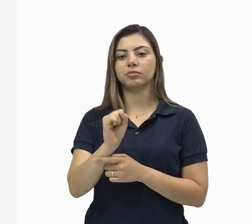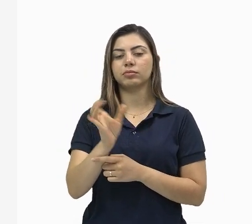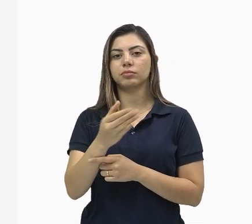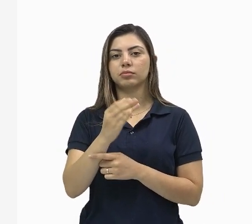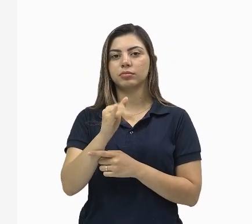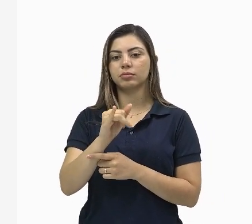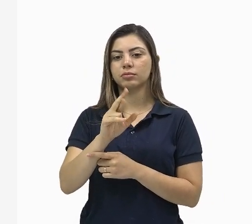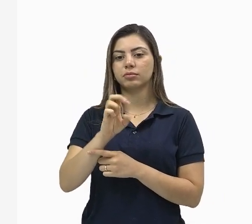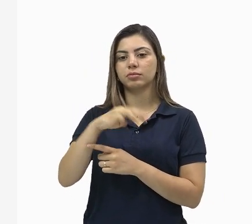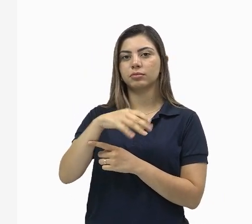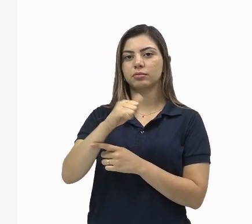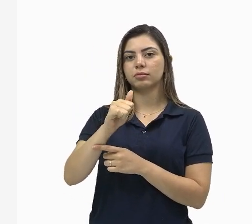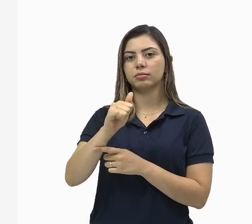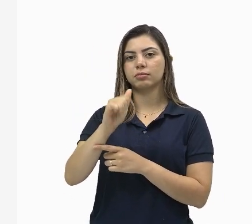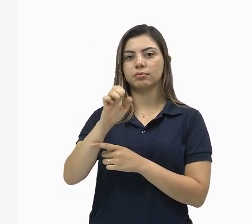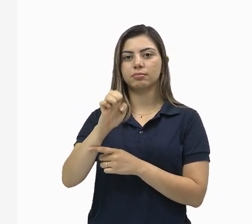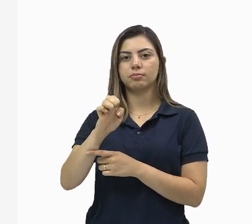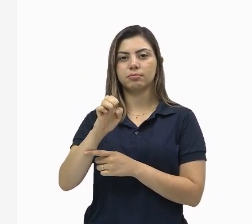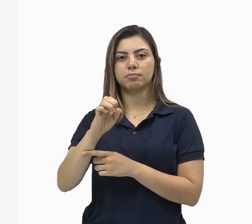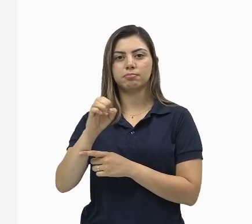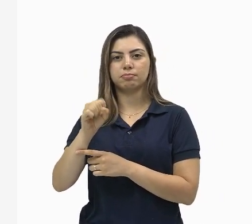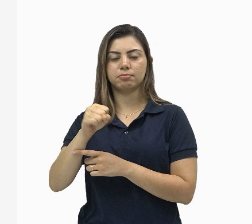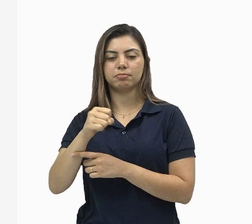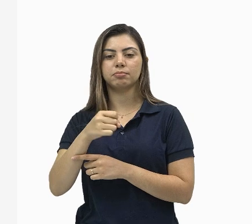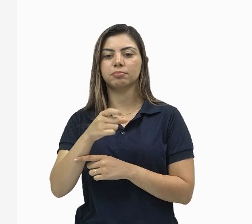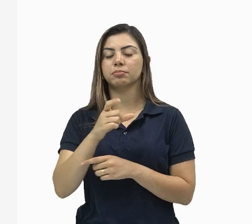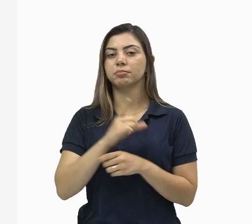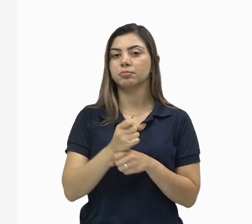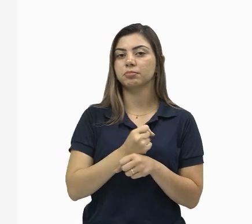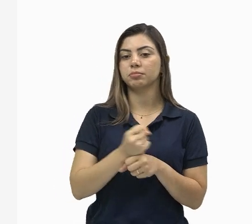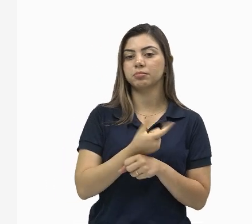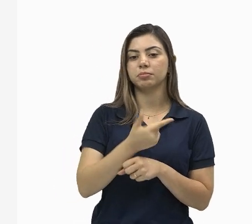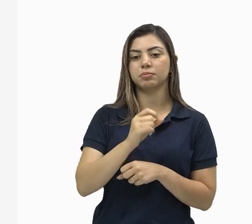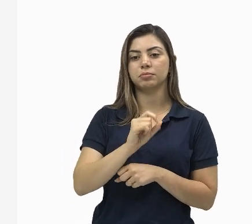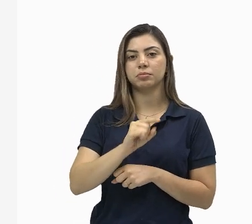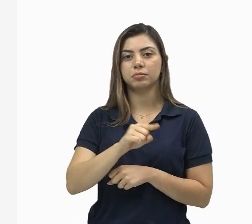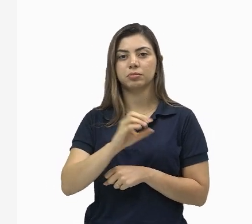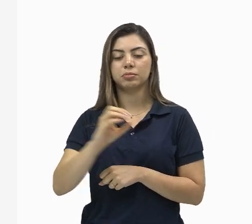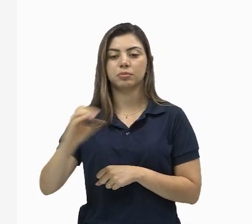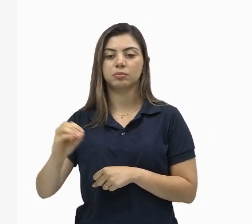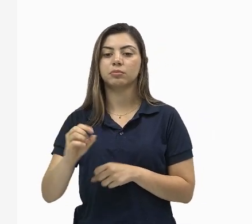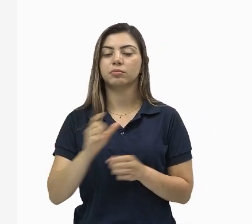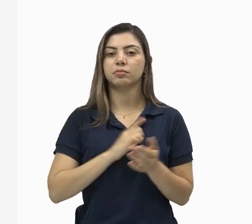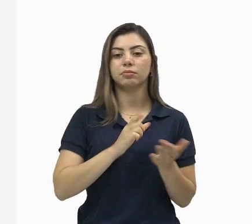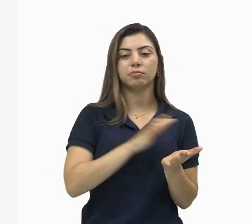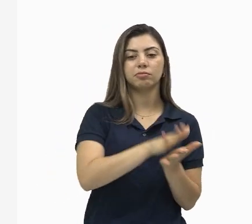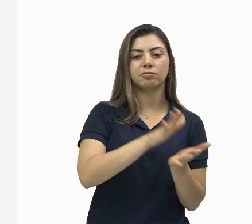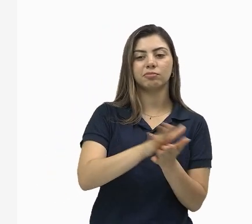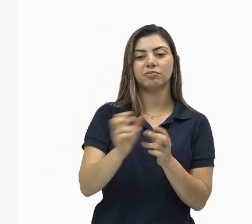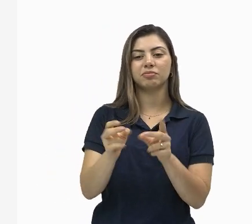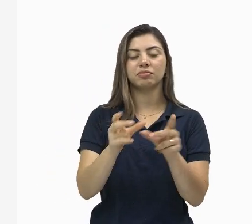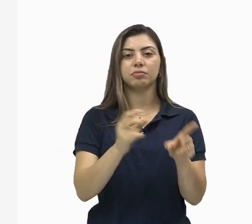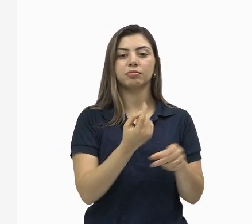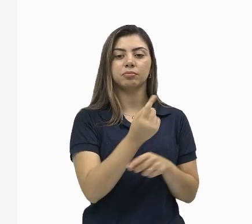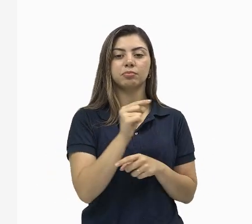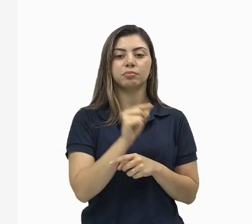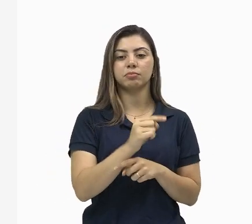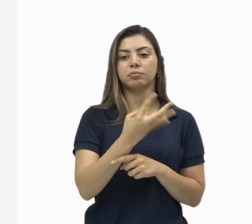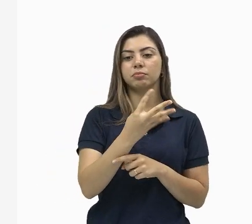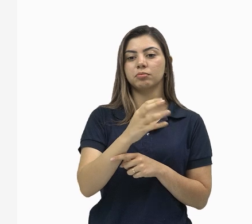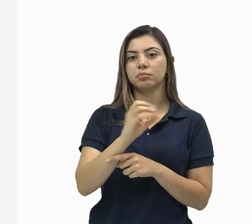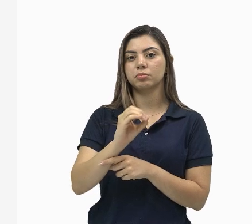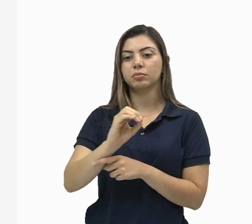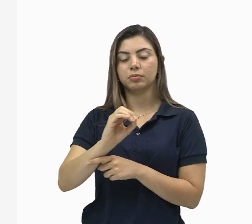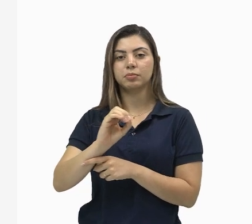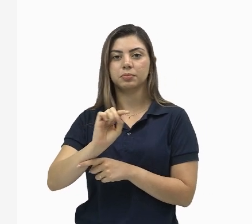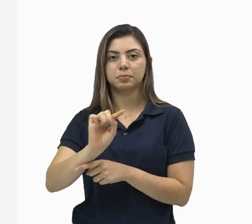de mais de 140 mil exemplares vendidos e tradução para mais de 16 países, por isso que é do Amazonas para o